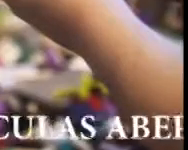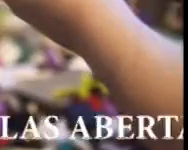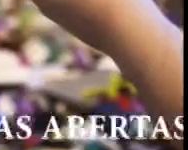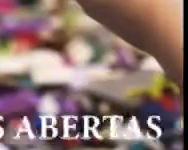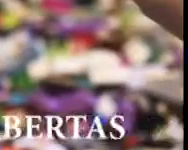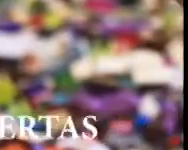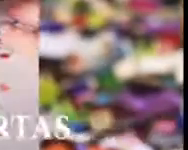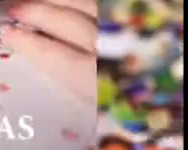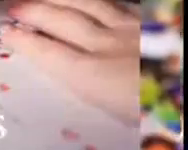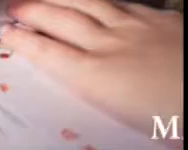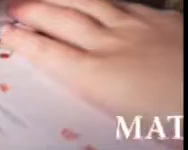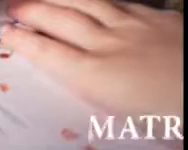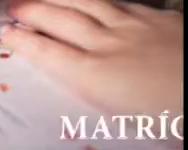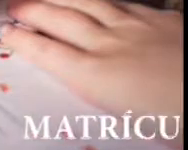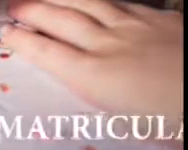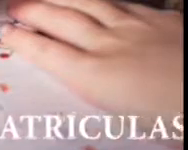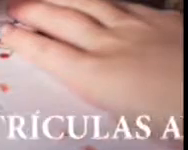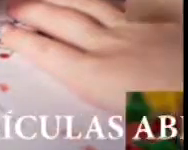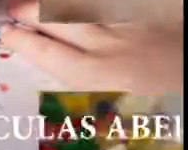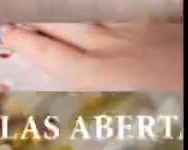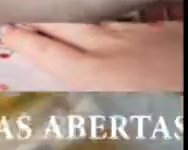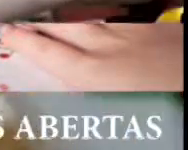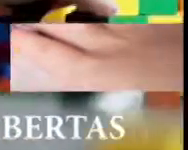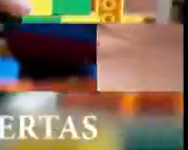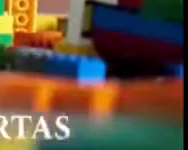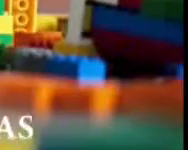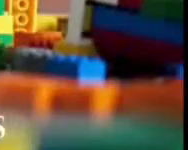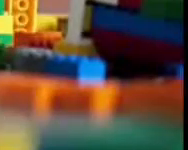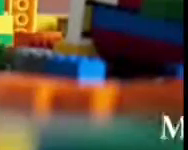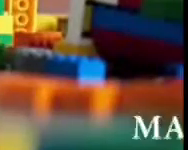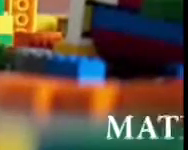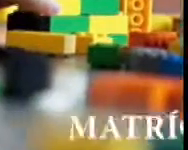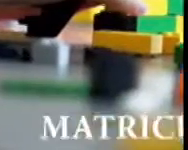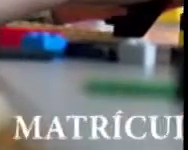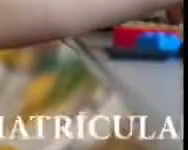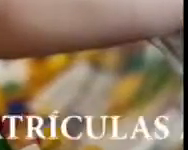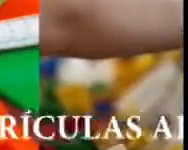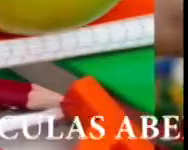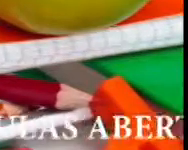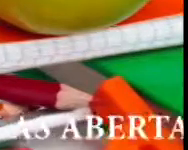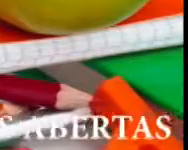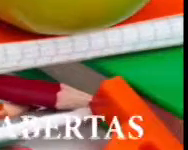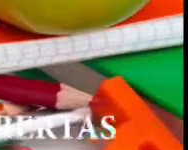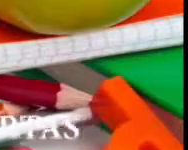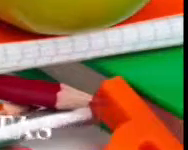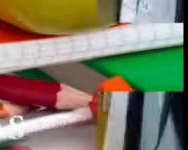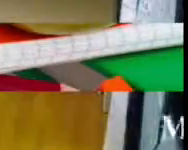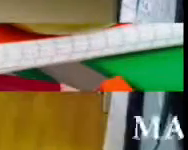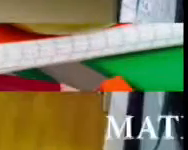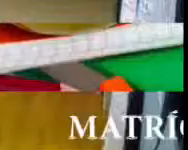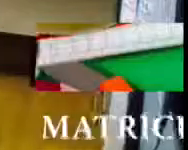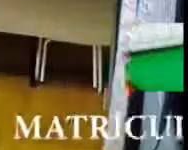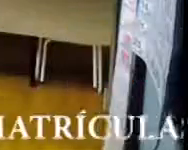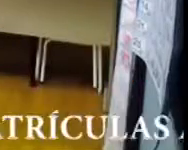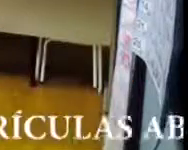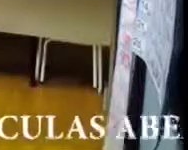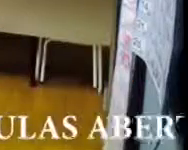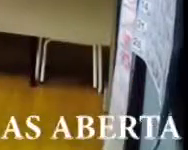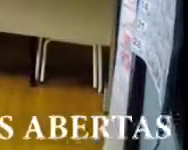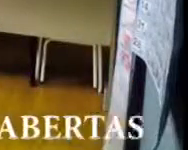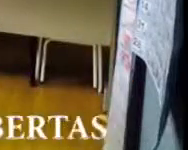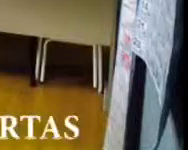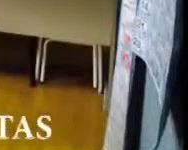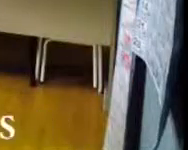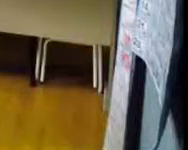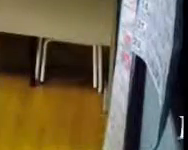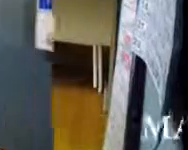Sabemos que escolher não é tarefa fácil e começa desde cedo. A importância de construir amizades, ter uma boa